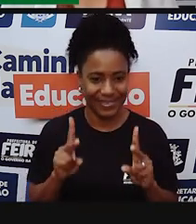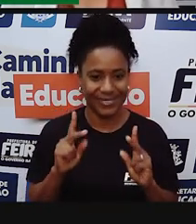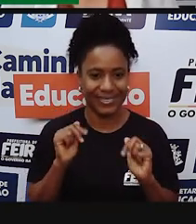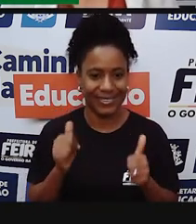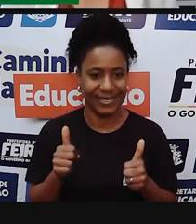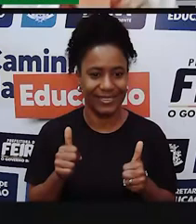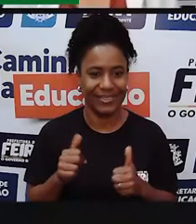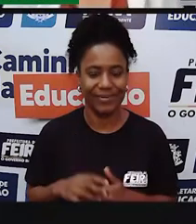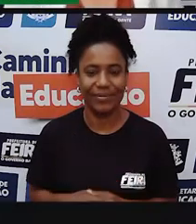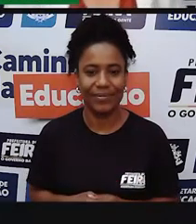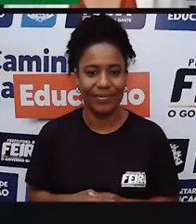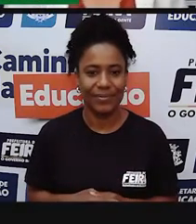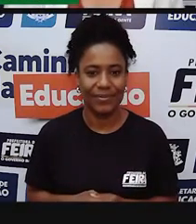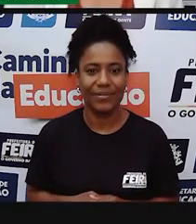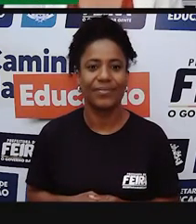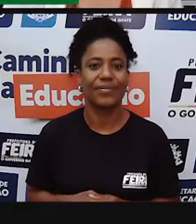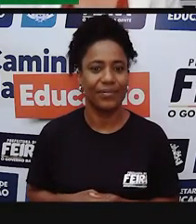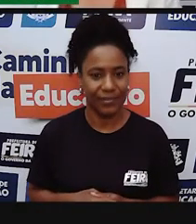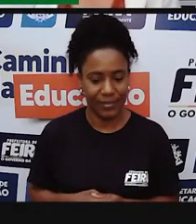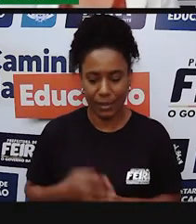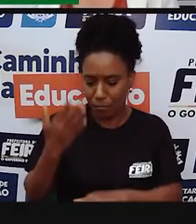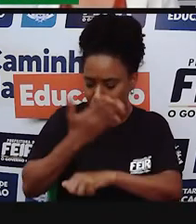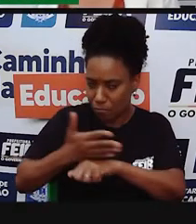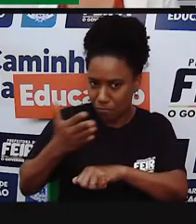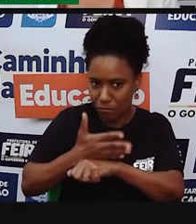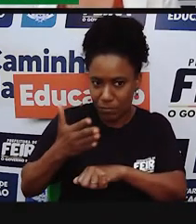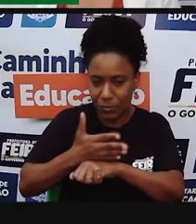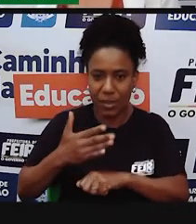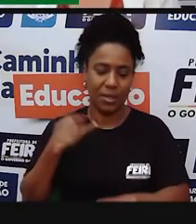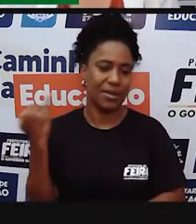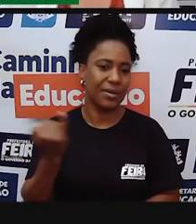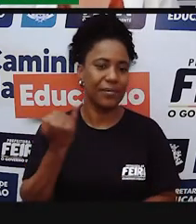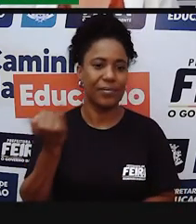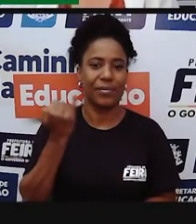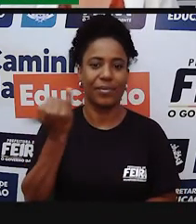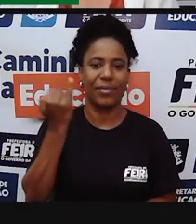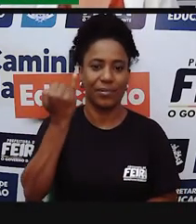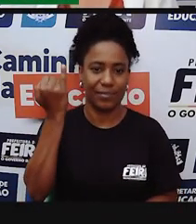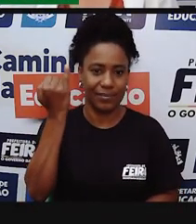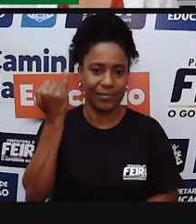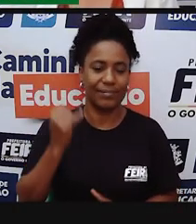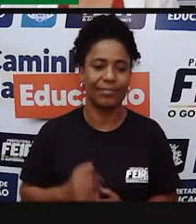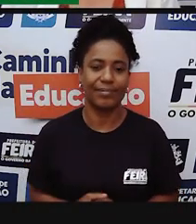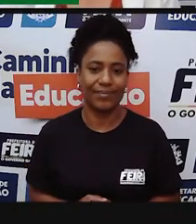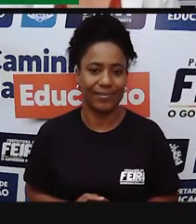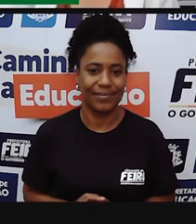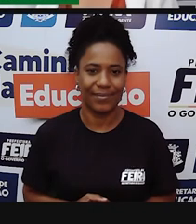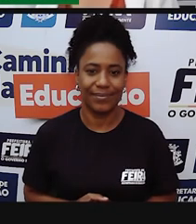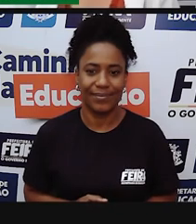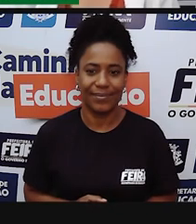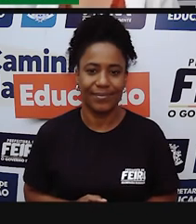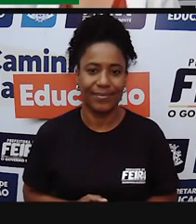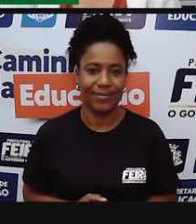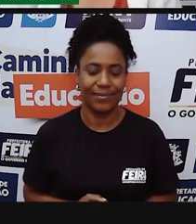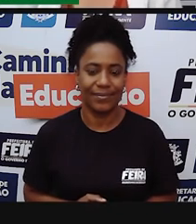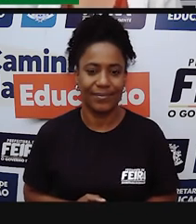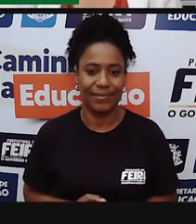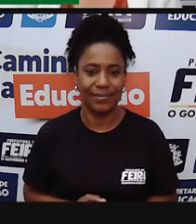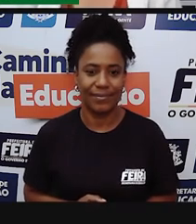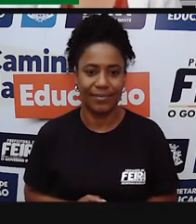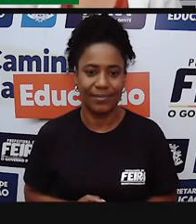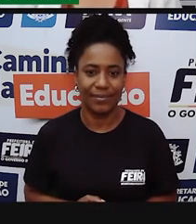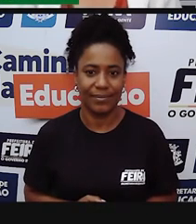dente não percam a oportunidade de praticar o seu inglês a partir desta atividade seu